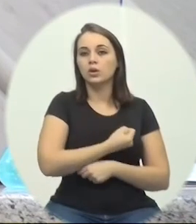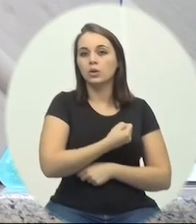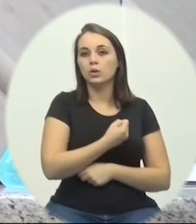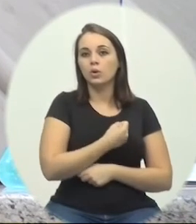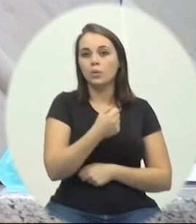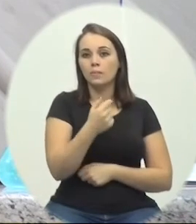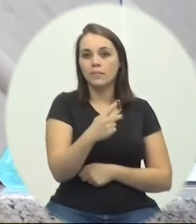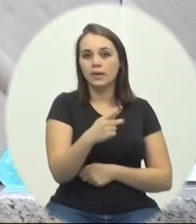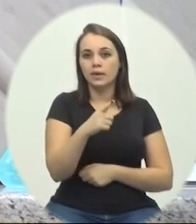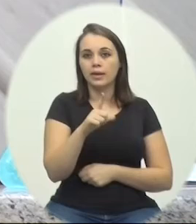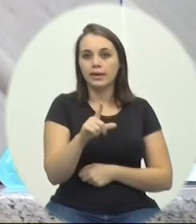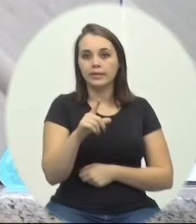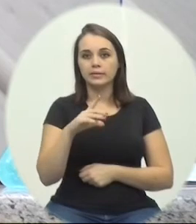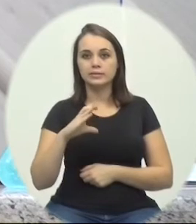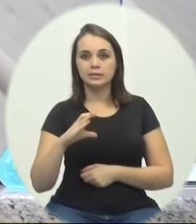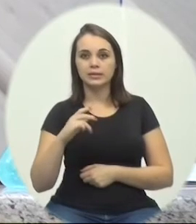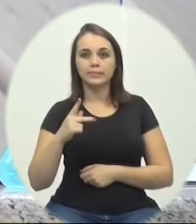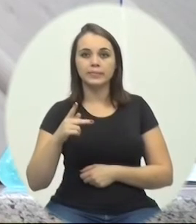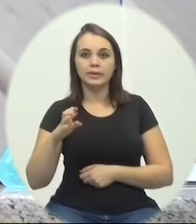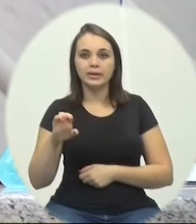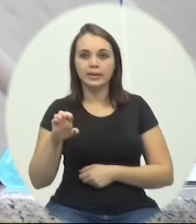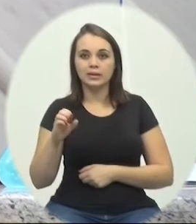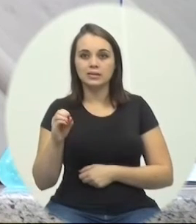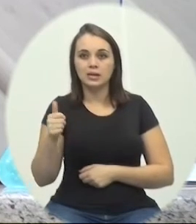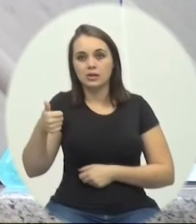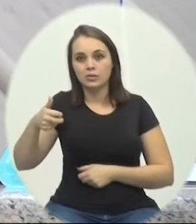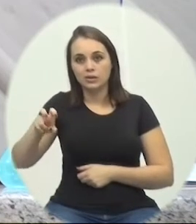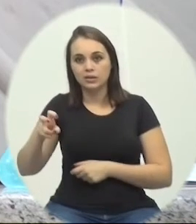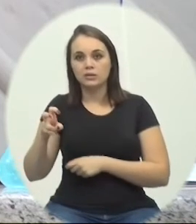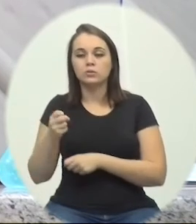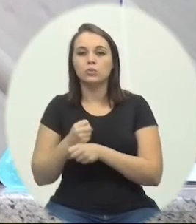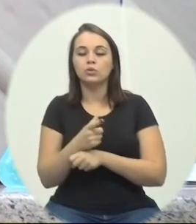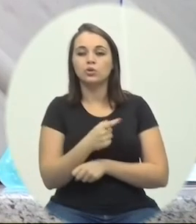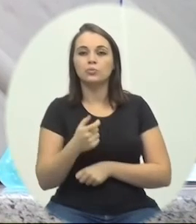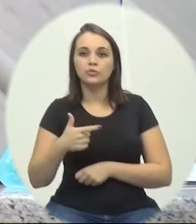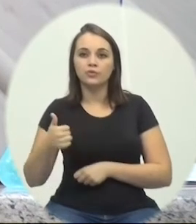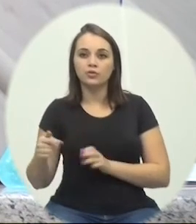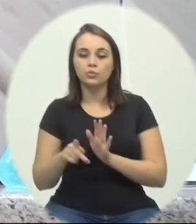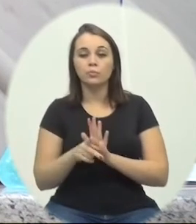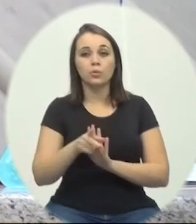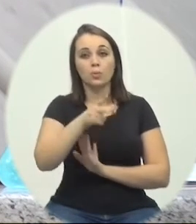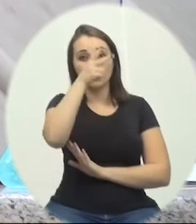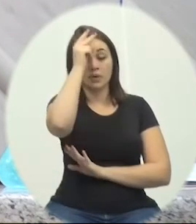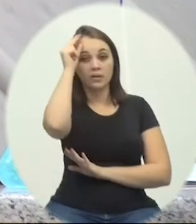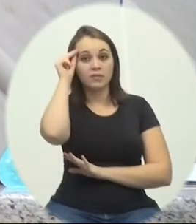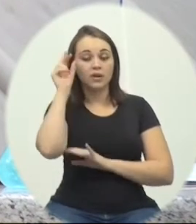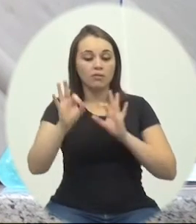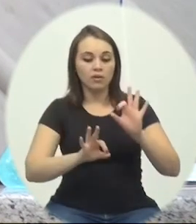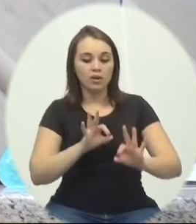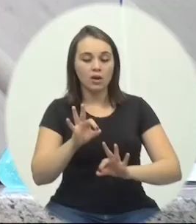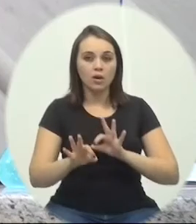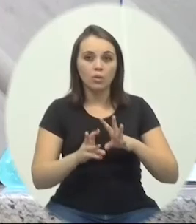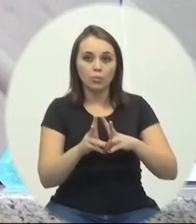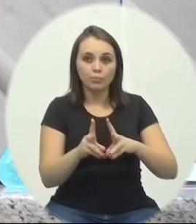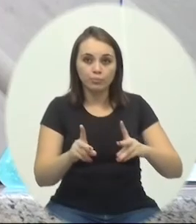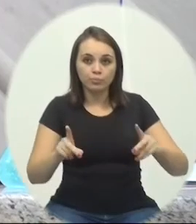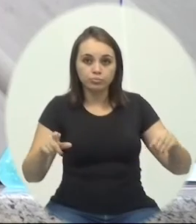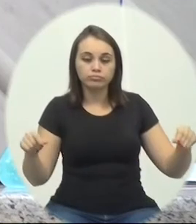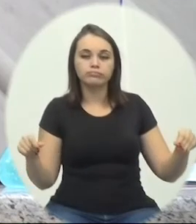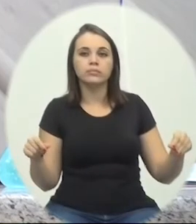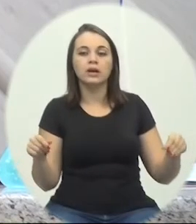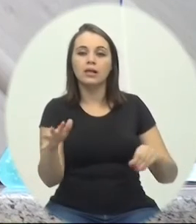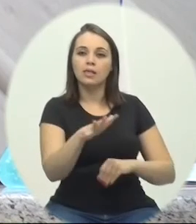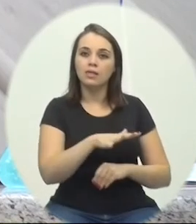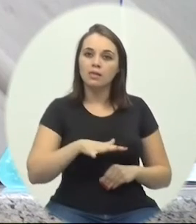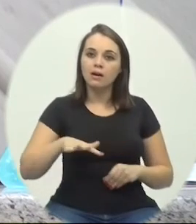número PLCPE 01521, de autoria do Prefeito Municipal, que corrige o zoneamento do solo